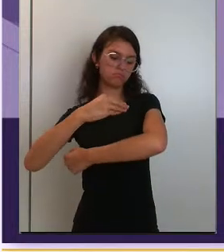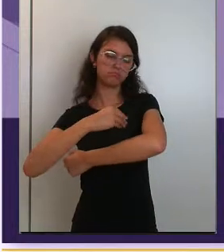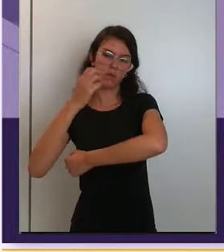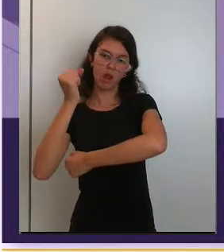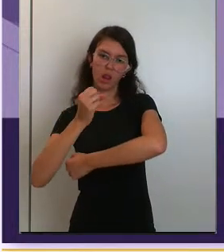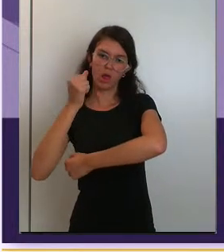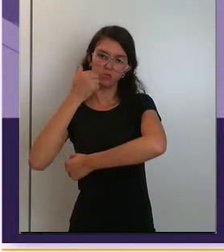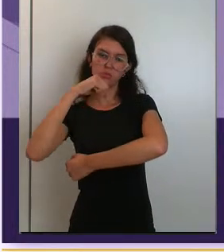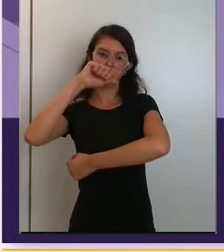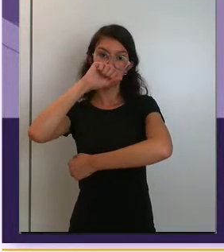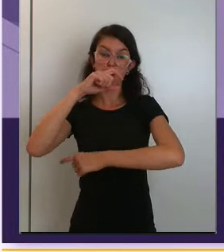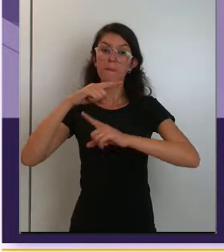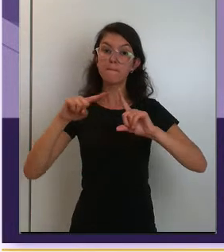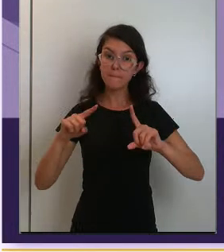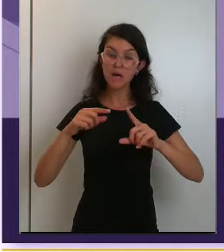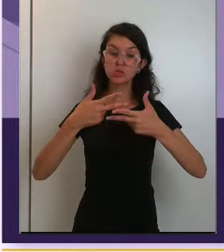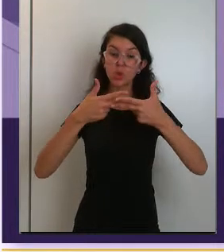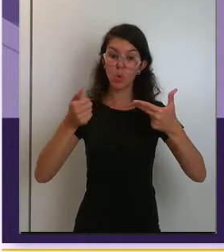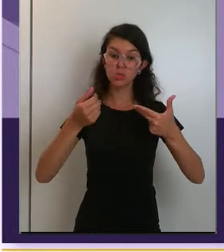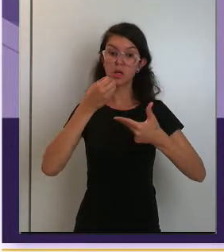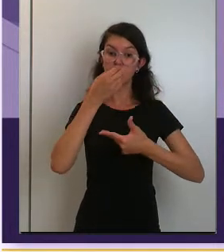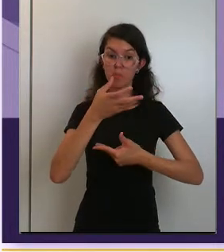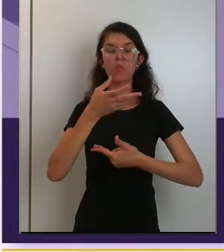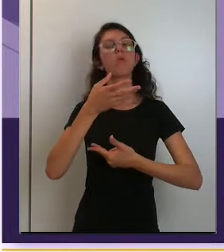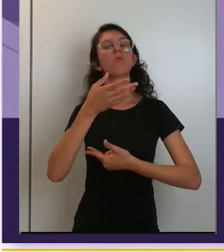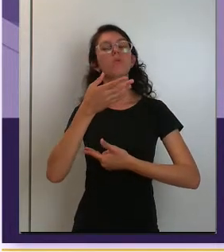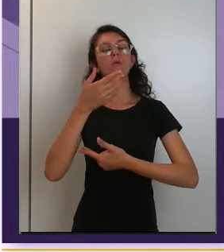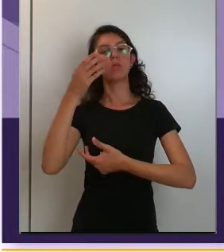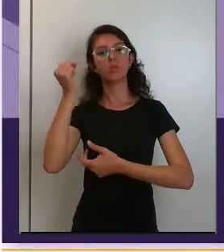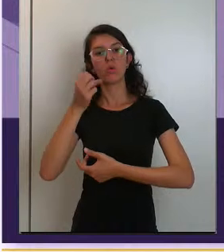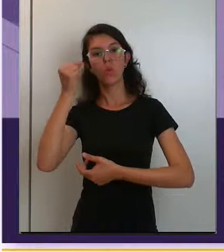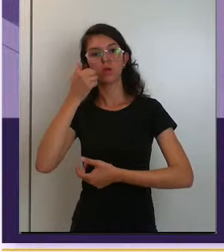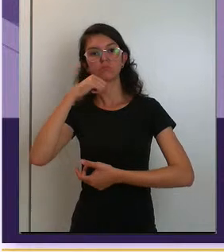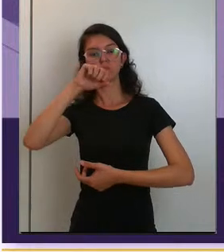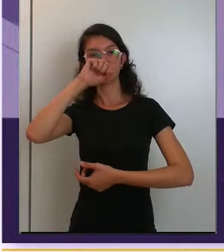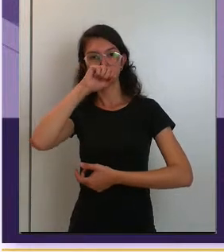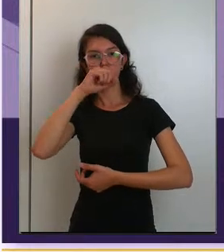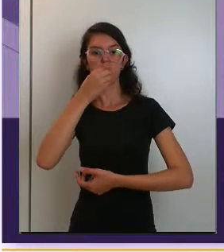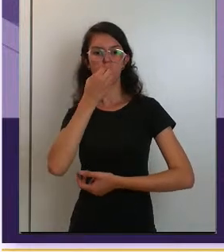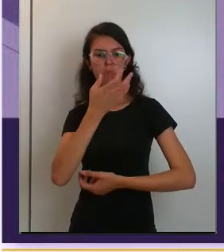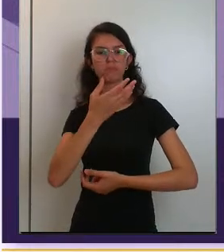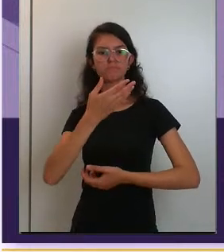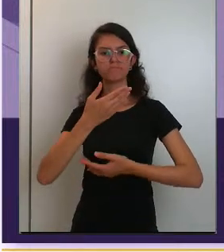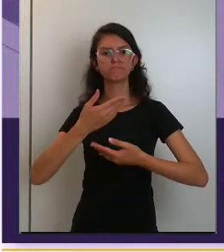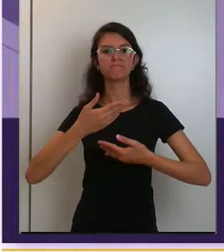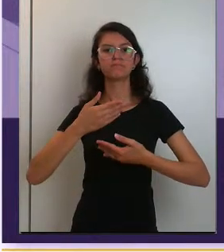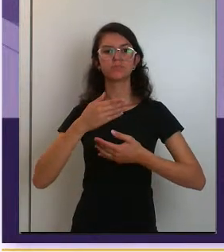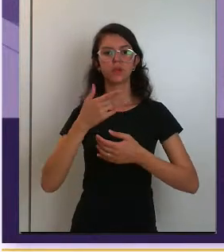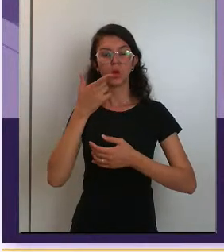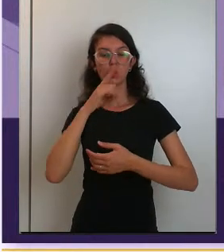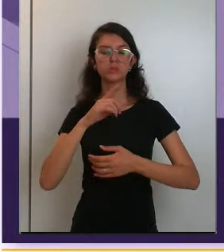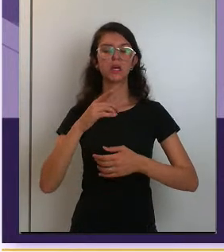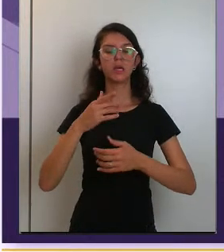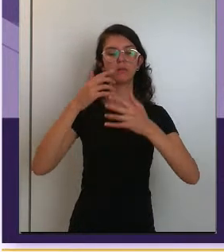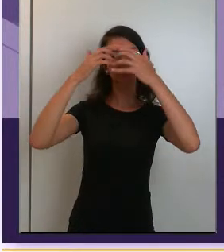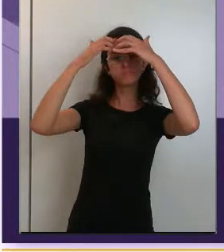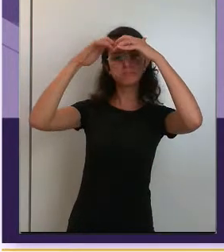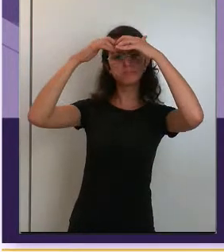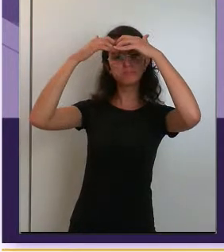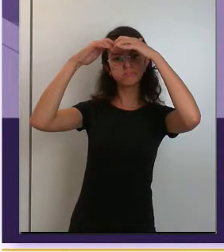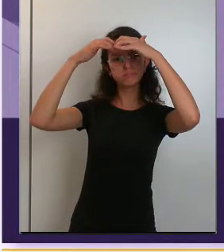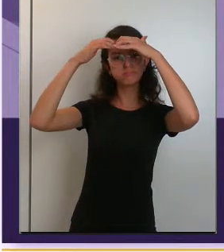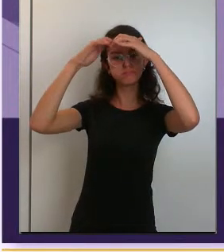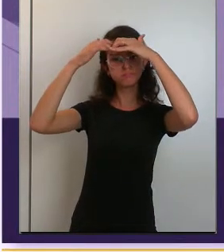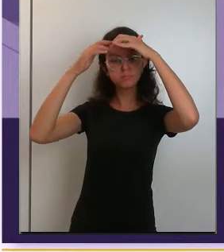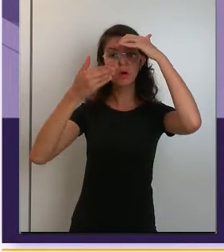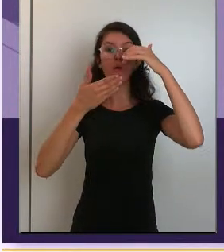os benefícios do aleitamento materno continuado, eles são benefícios para a psique da criança, né, e